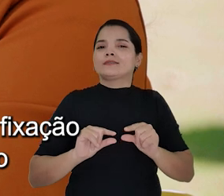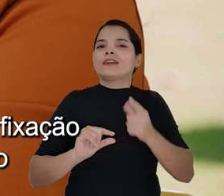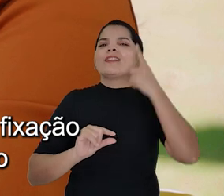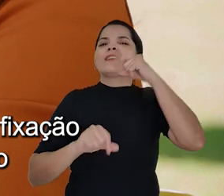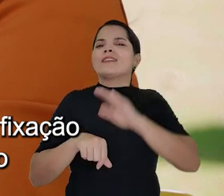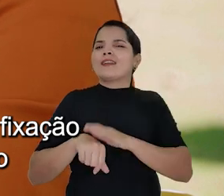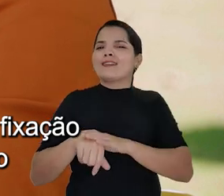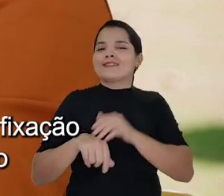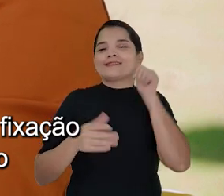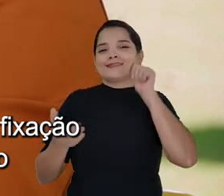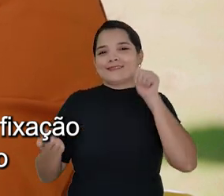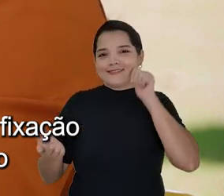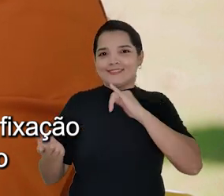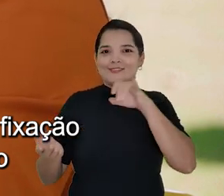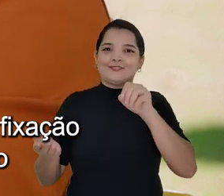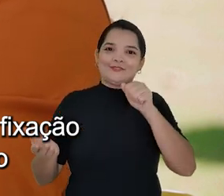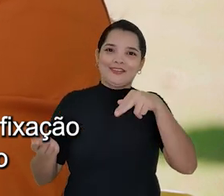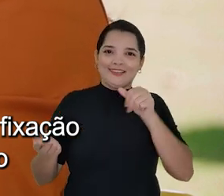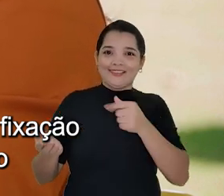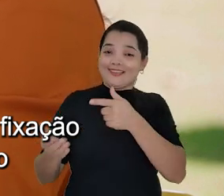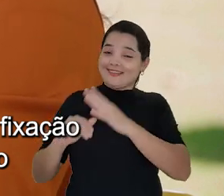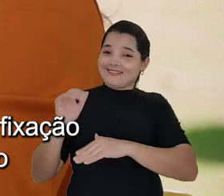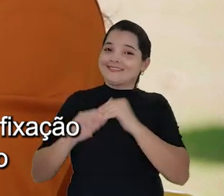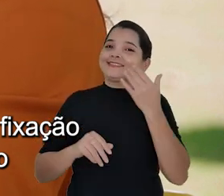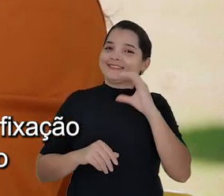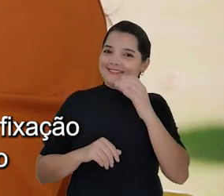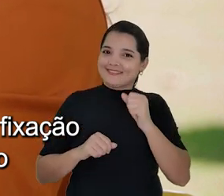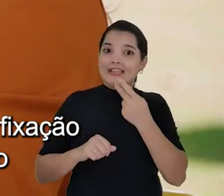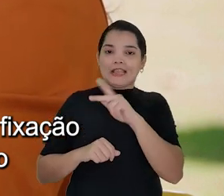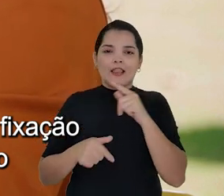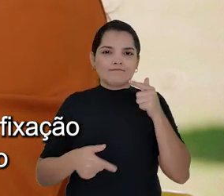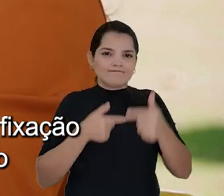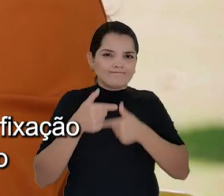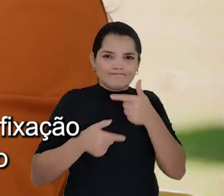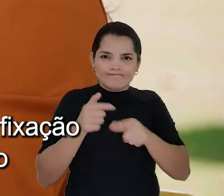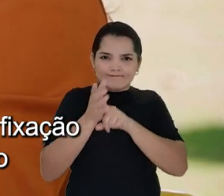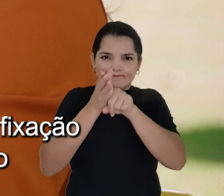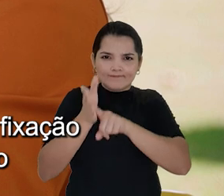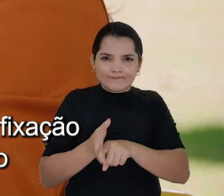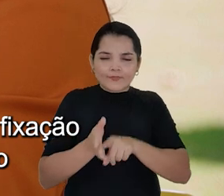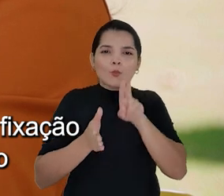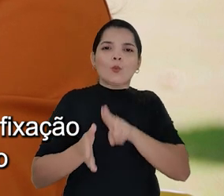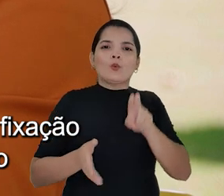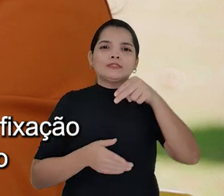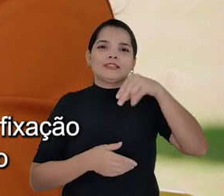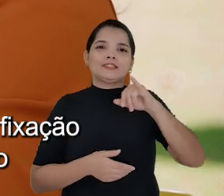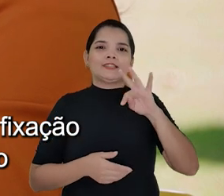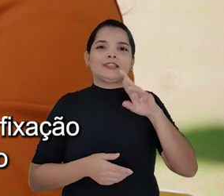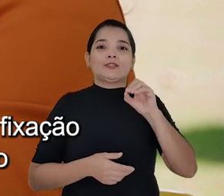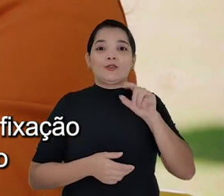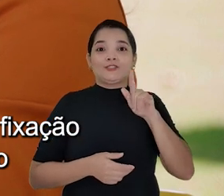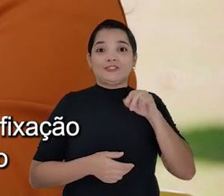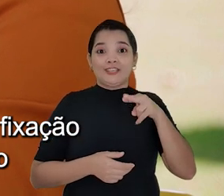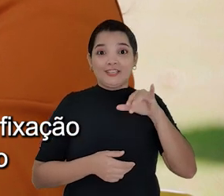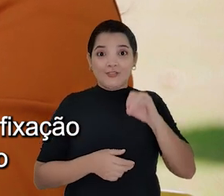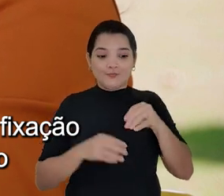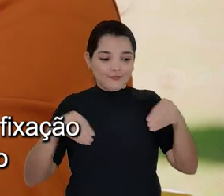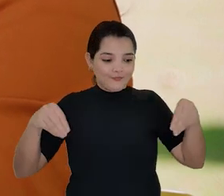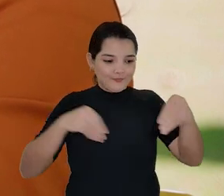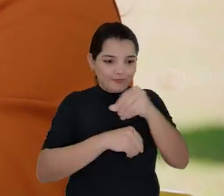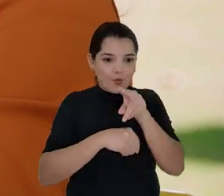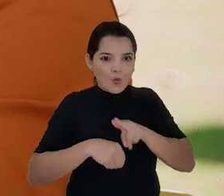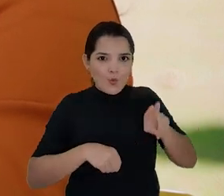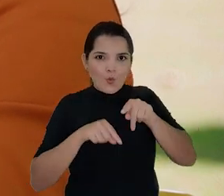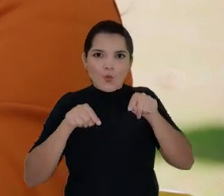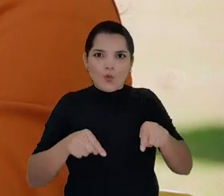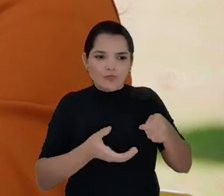Joana dobin né que fez todo um trabalho de fixação do nitrogênio na terra e foi fundamental para